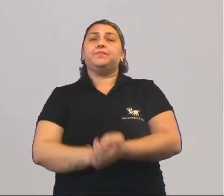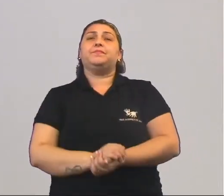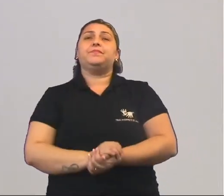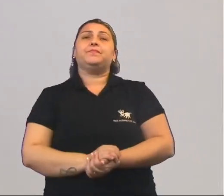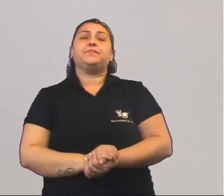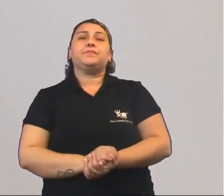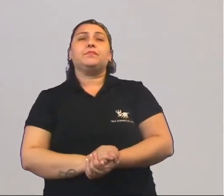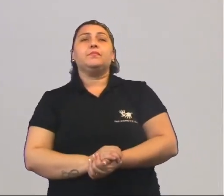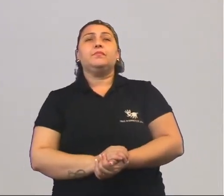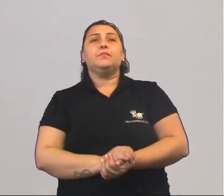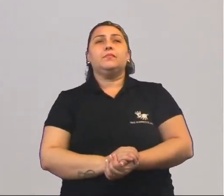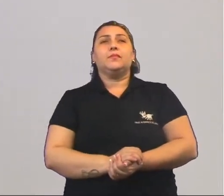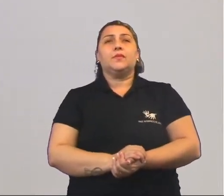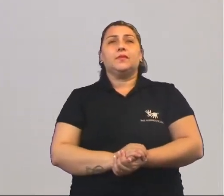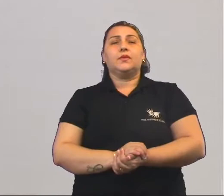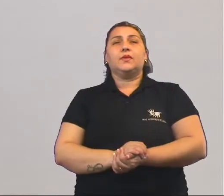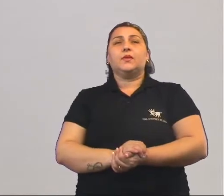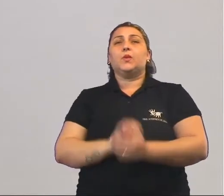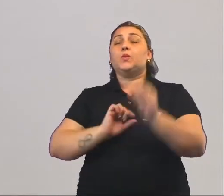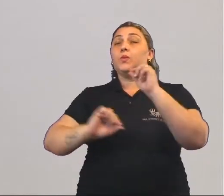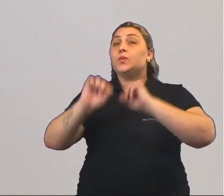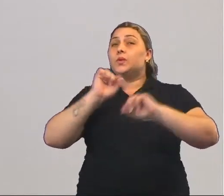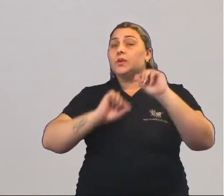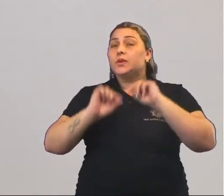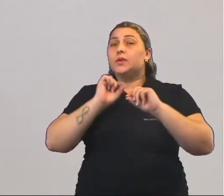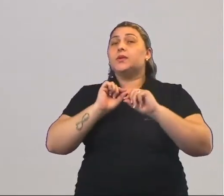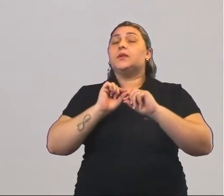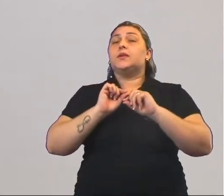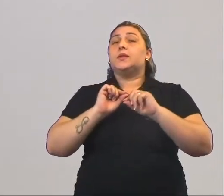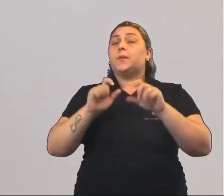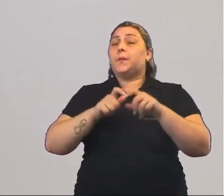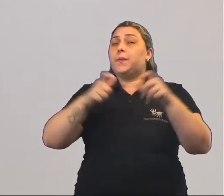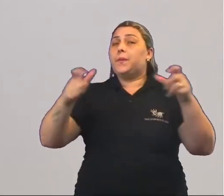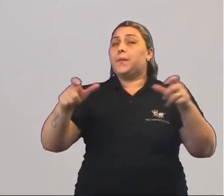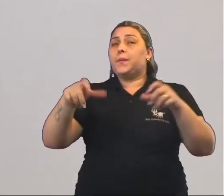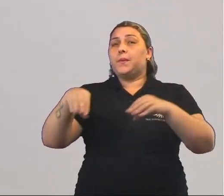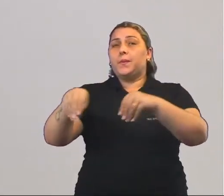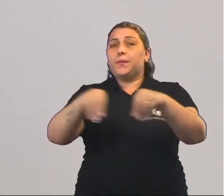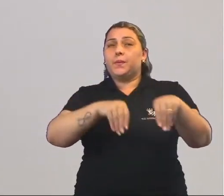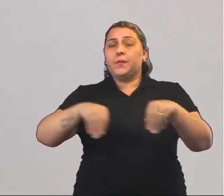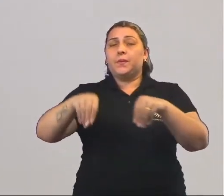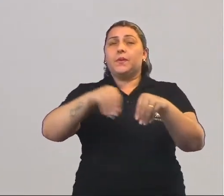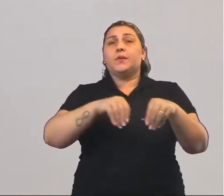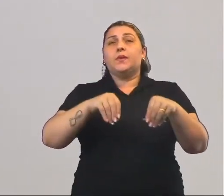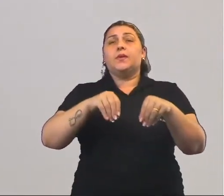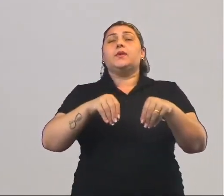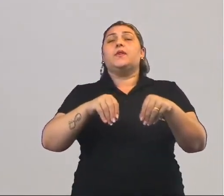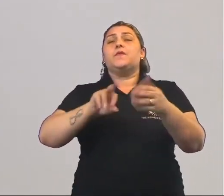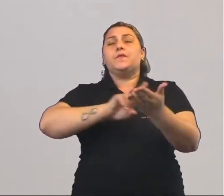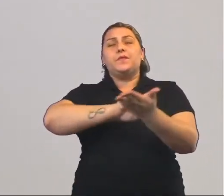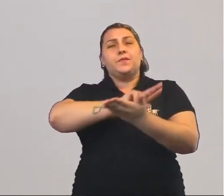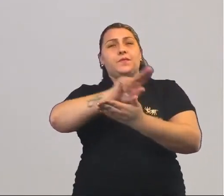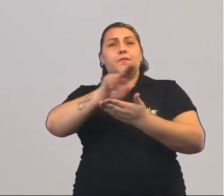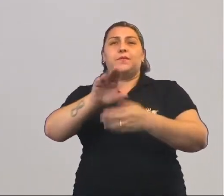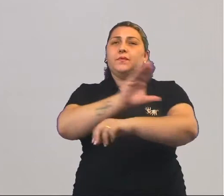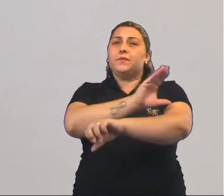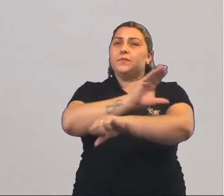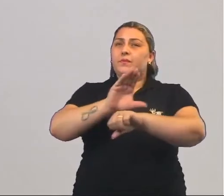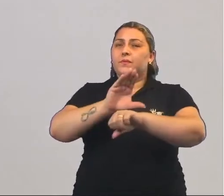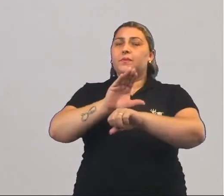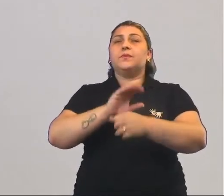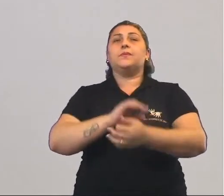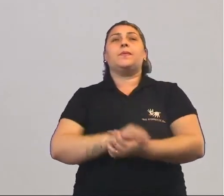complexidade, a gente fala justamente dessa vastidão territorial e dessa gama de variedades